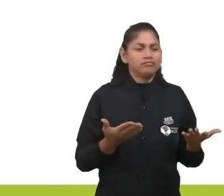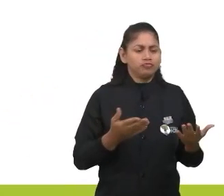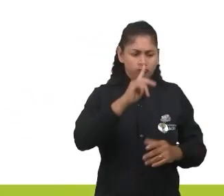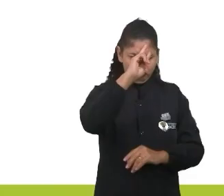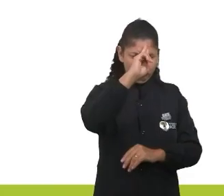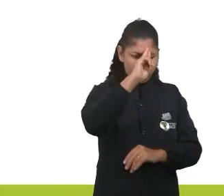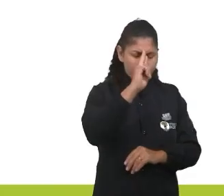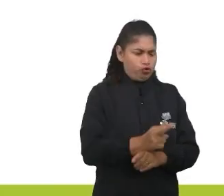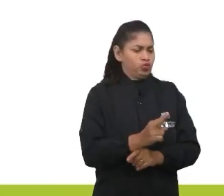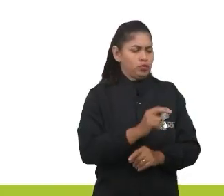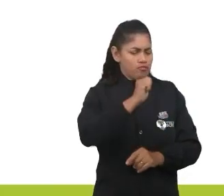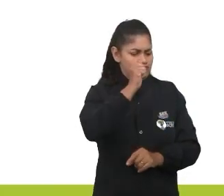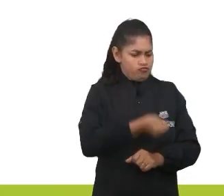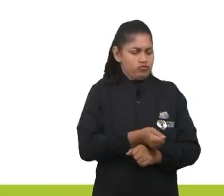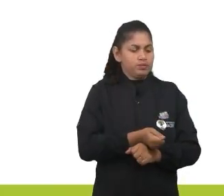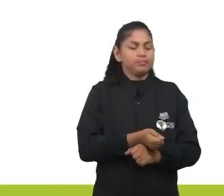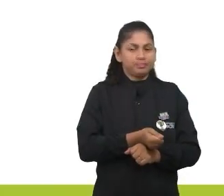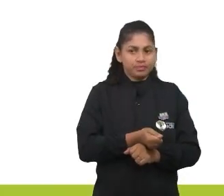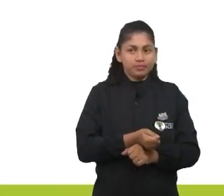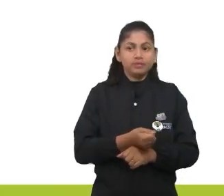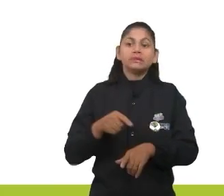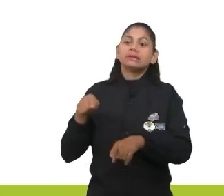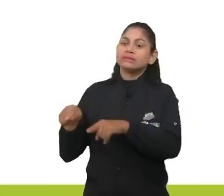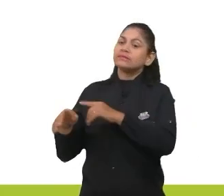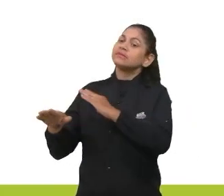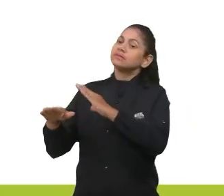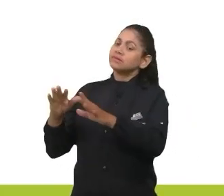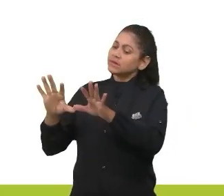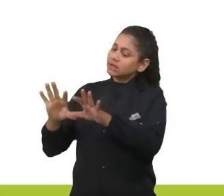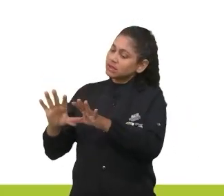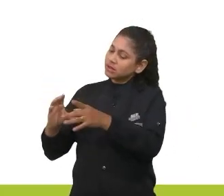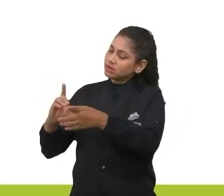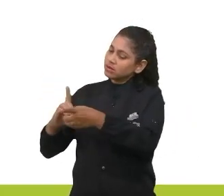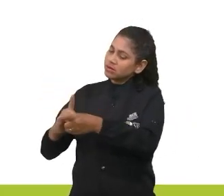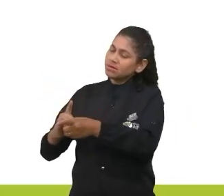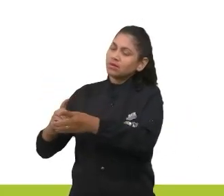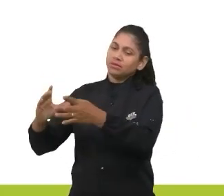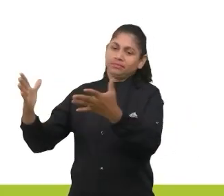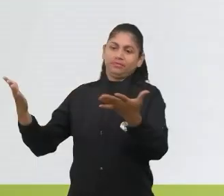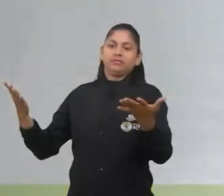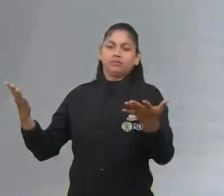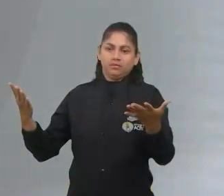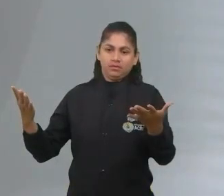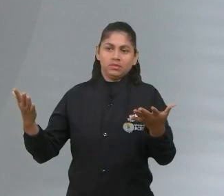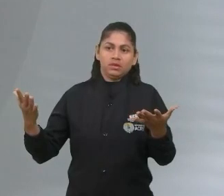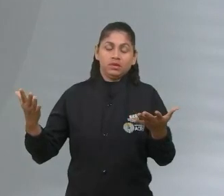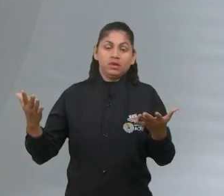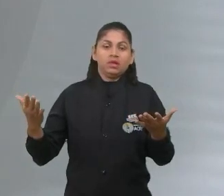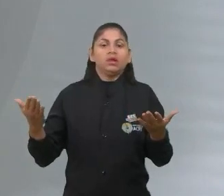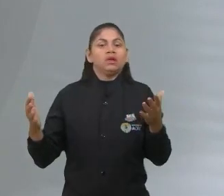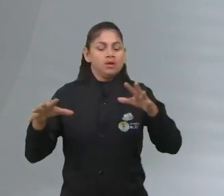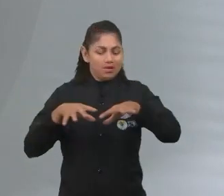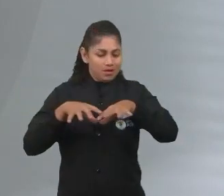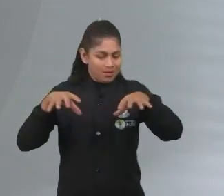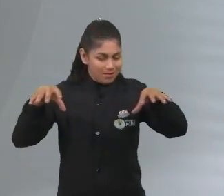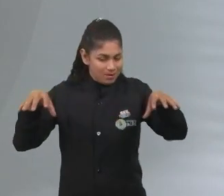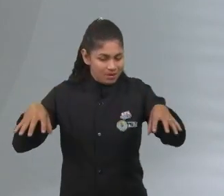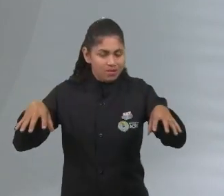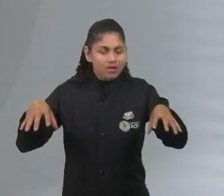autoritária, enquanto que a razão comunicativa, ela é democrática. Então, nesse aspecto, nós